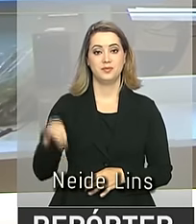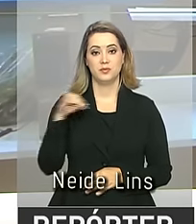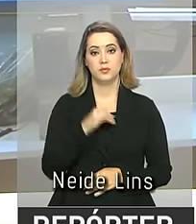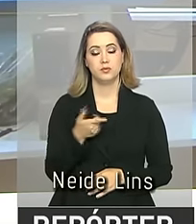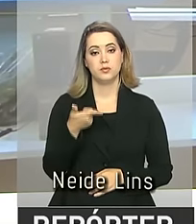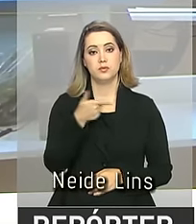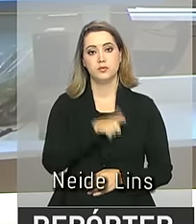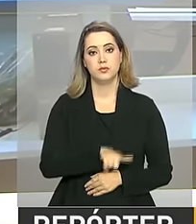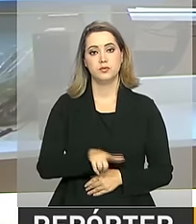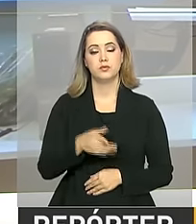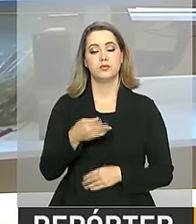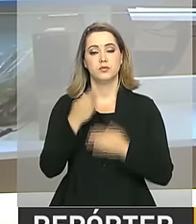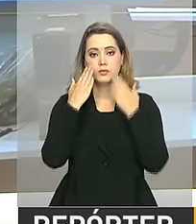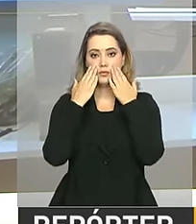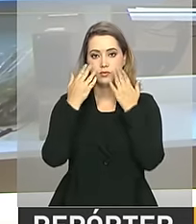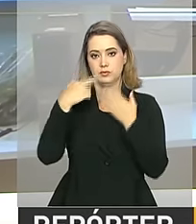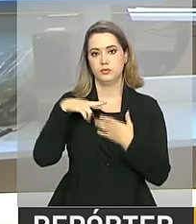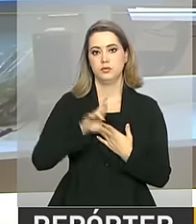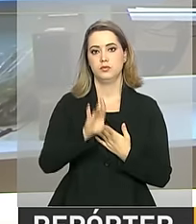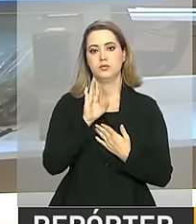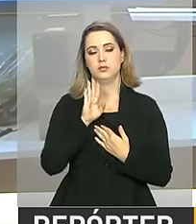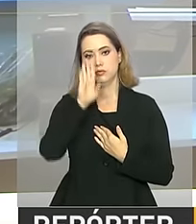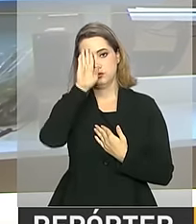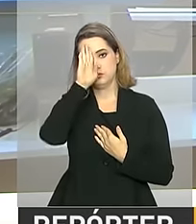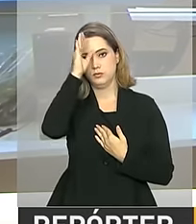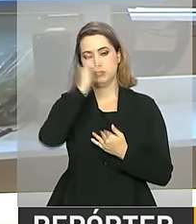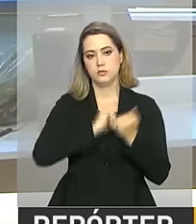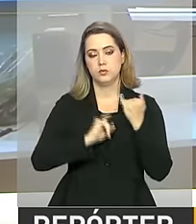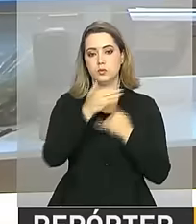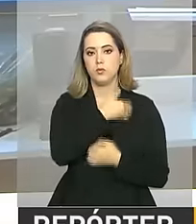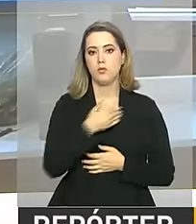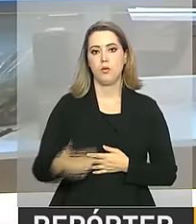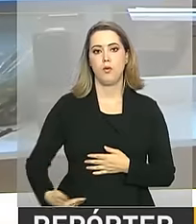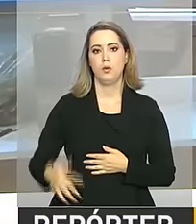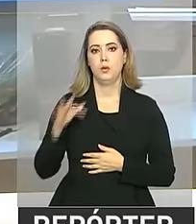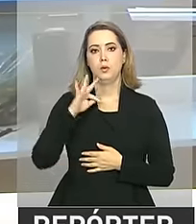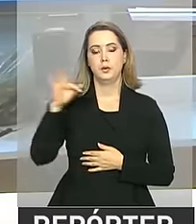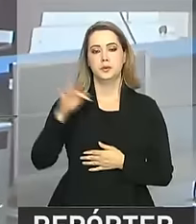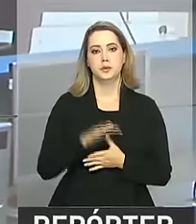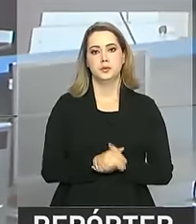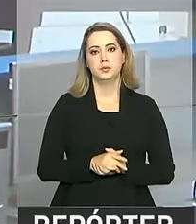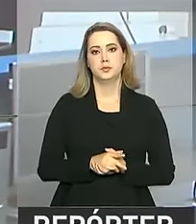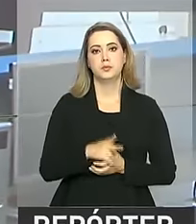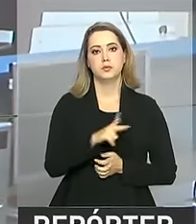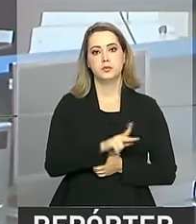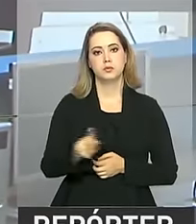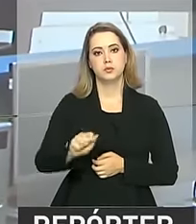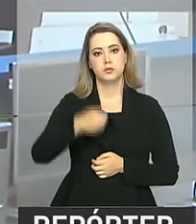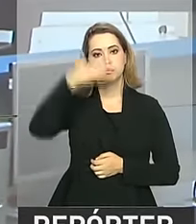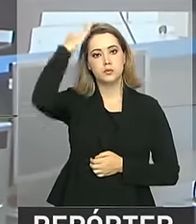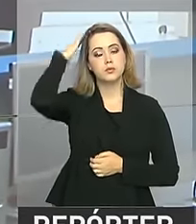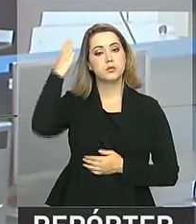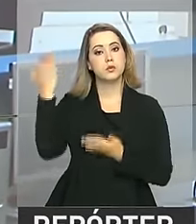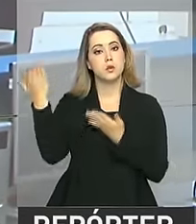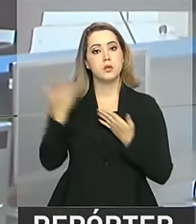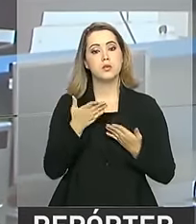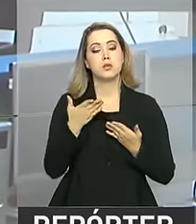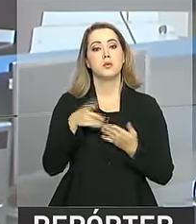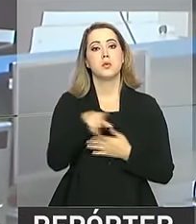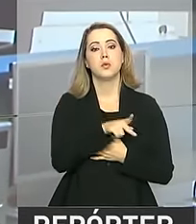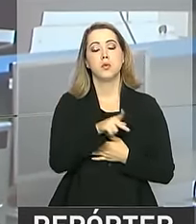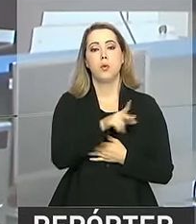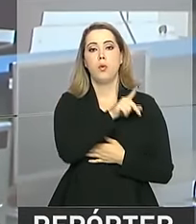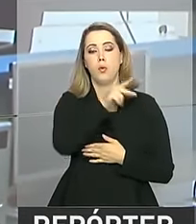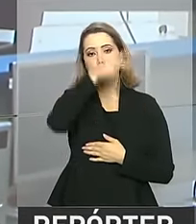Olá, estamos de volta com mais uma edição do Repórter NBR e as principais notícias do governo federal. O presidente Michel Temer recebeu agora há